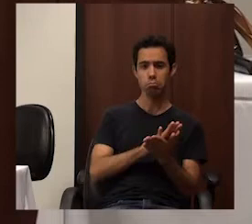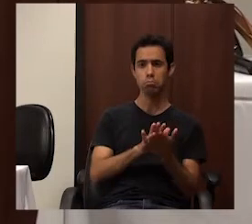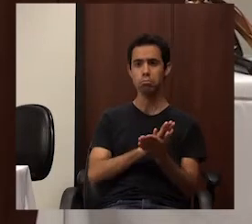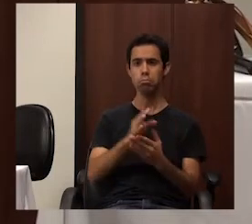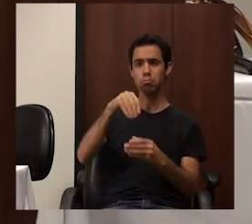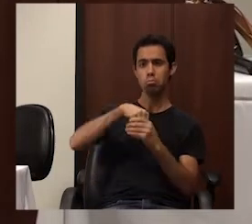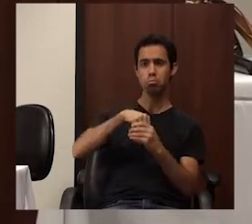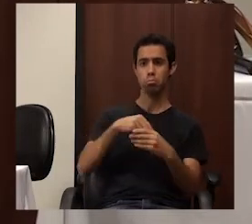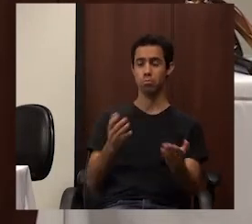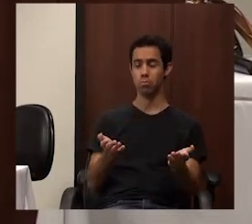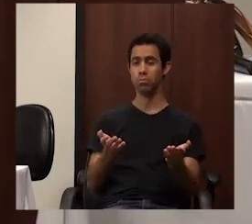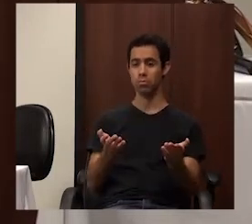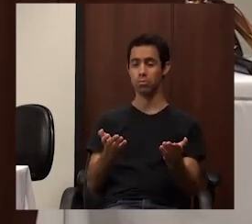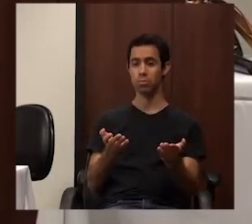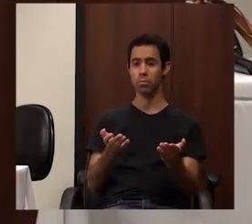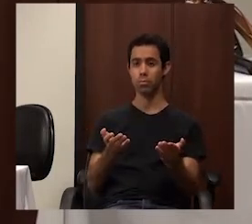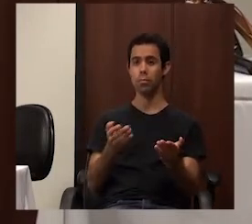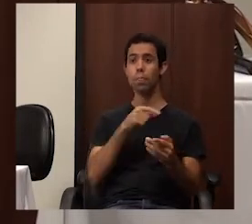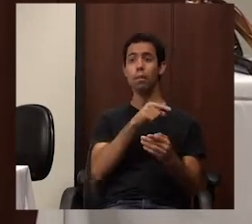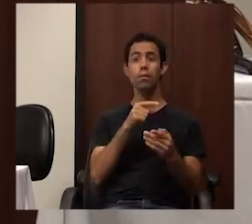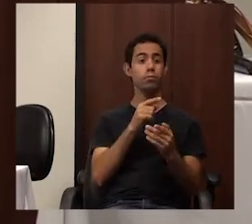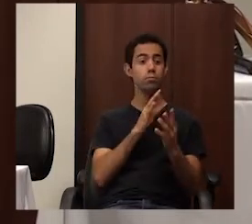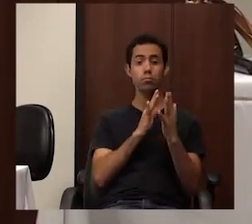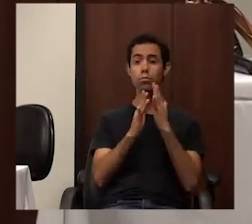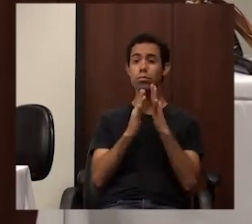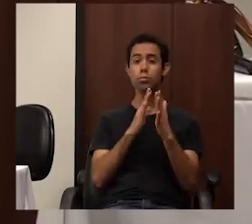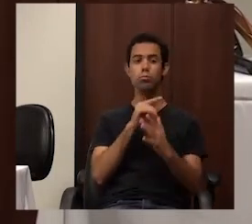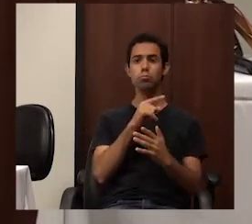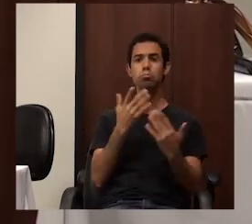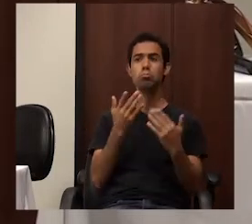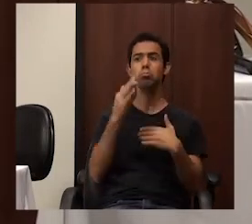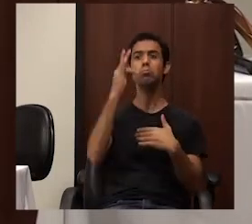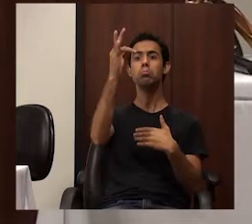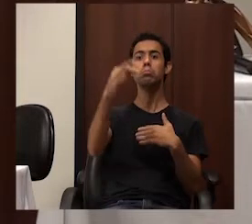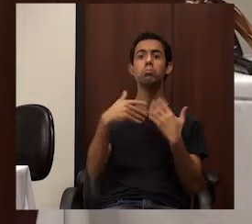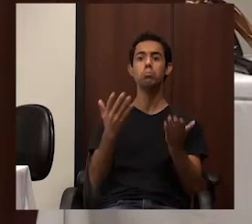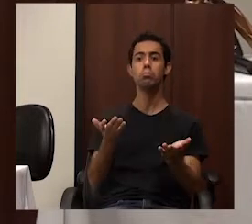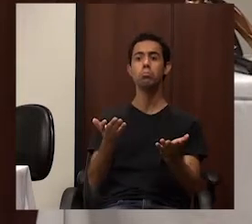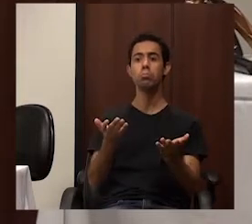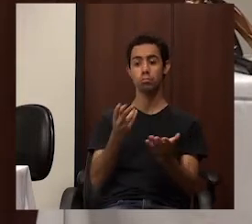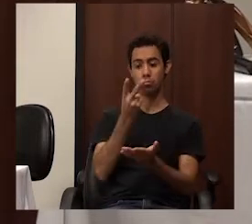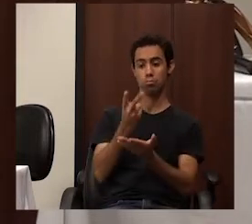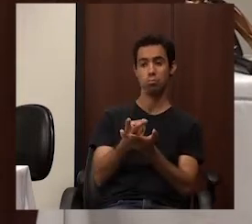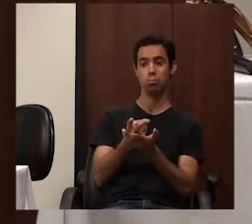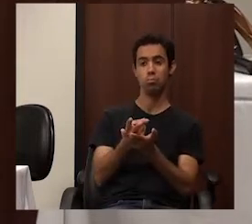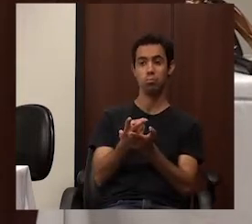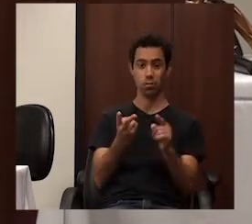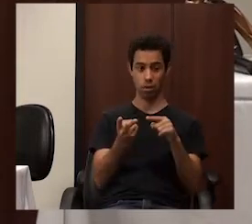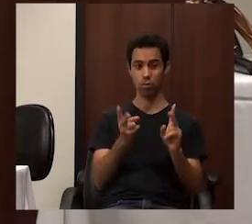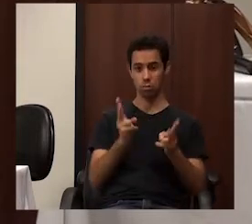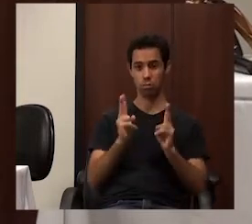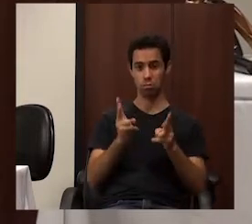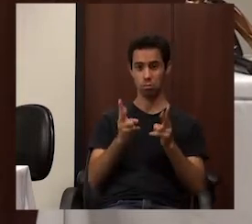interno. E qual é o destino desse autista que ficou internado? Bom, muito provavelmente ele nunca mais vai